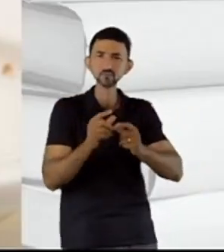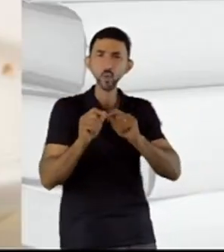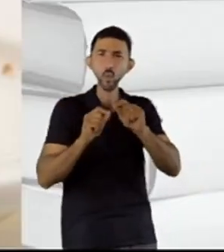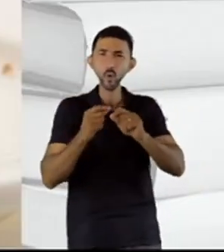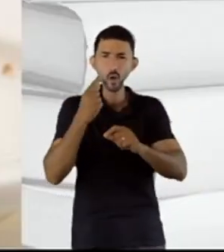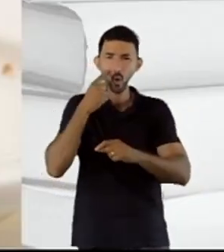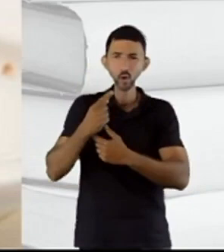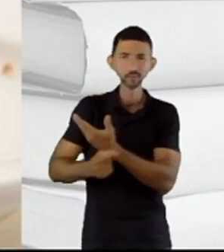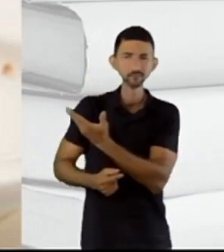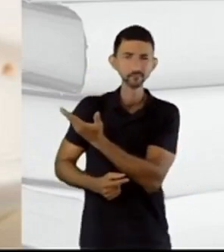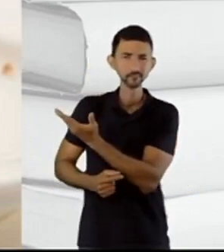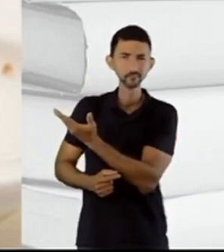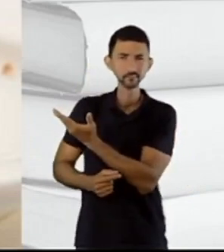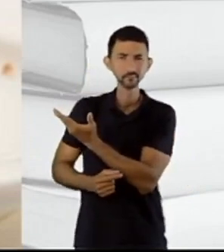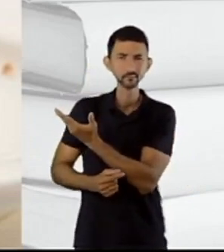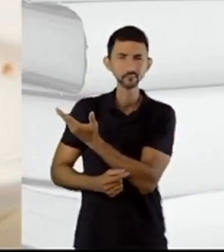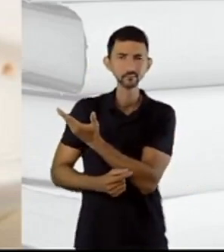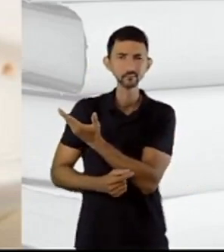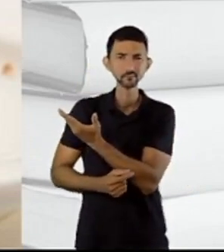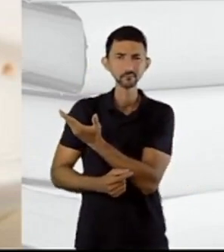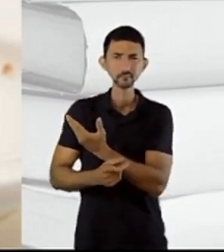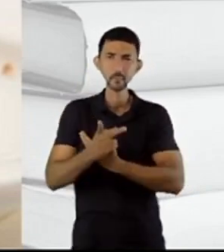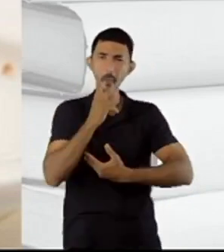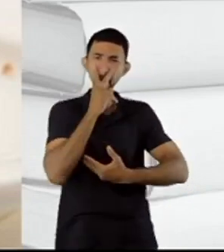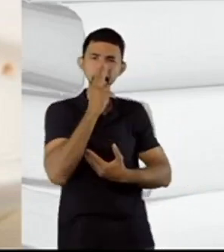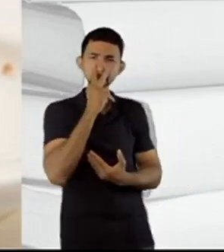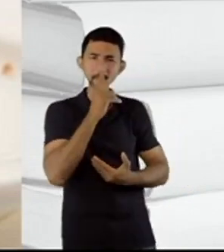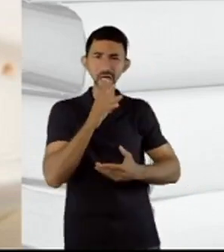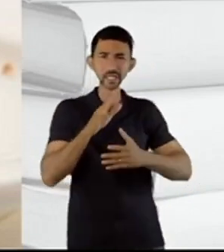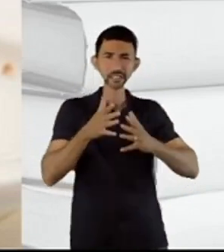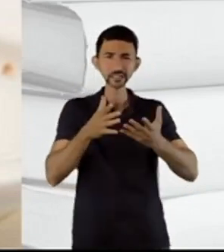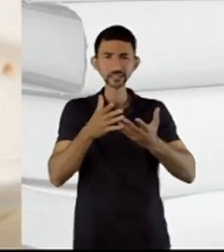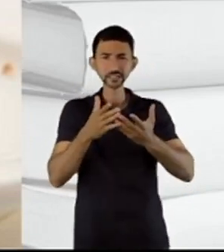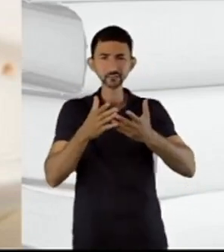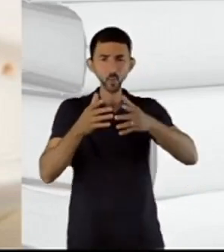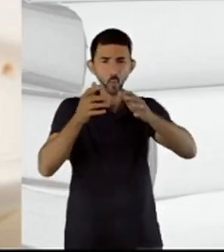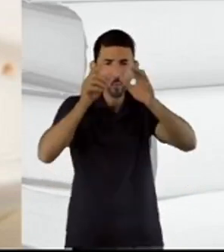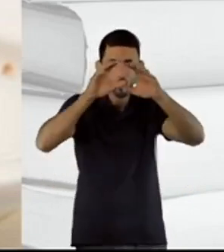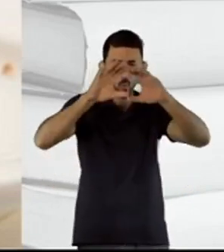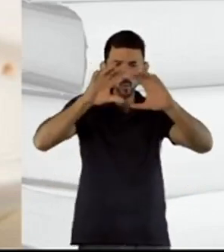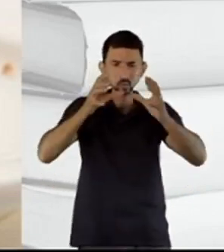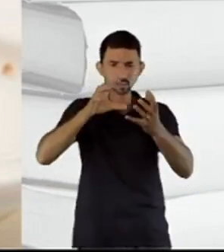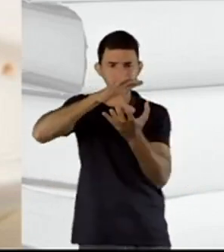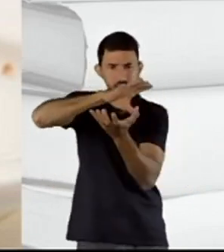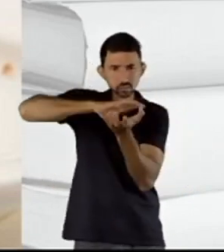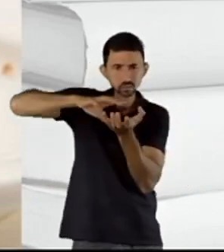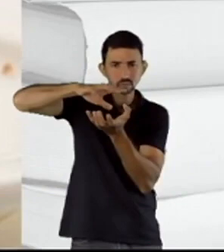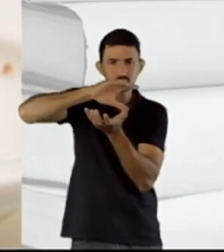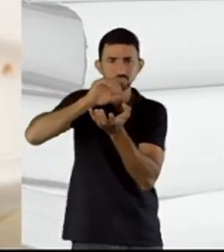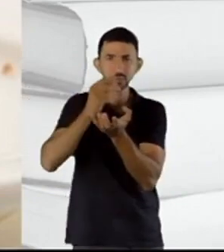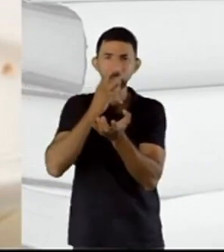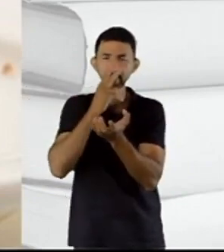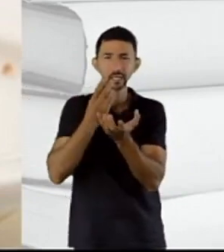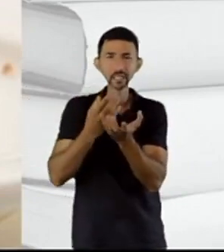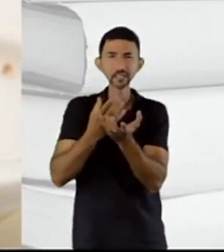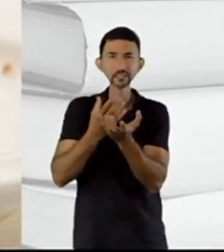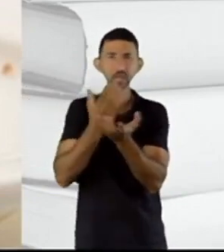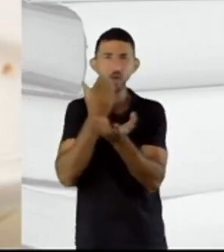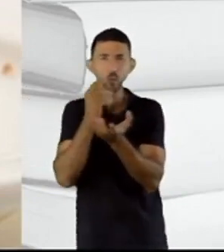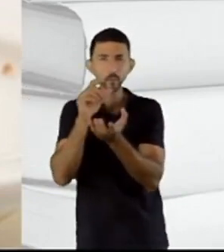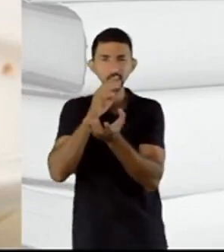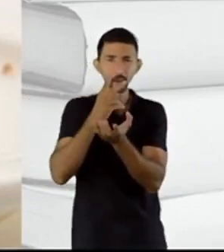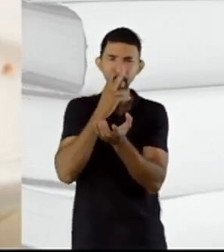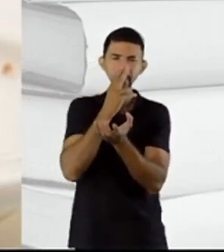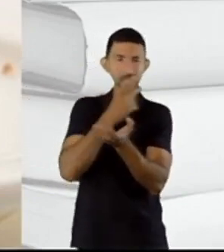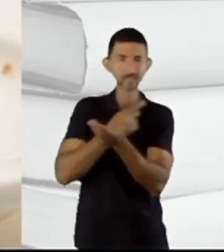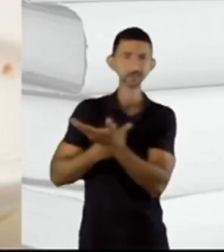aluno, né? A Terra é como se fosse, nesse aspecto aí, né? É como se fosse uma coxinha aqui,